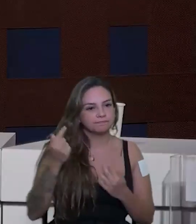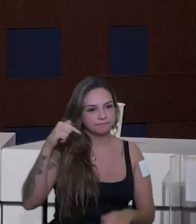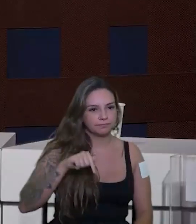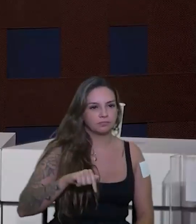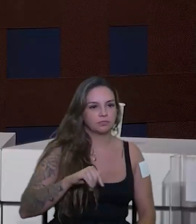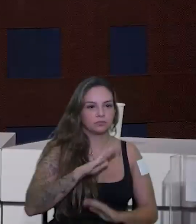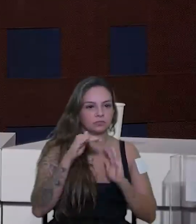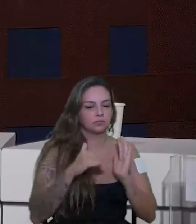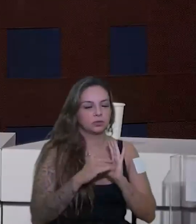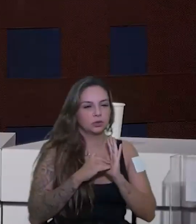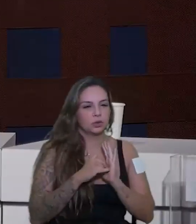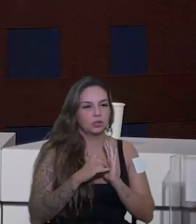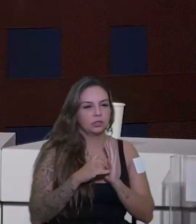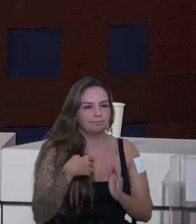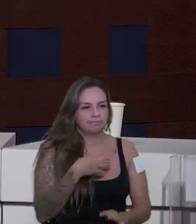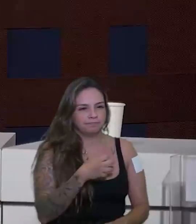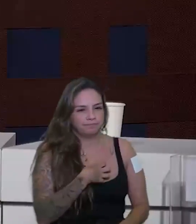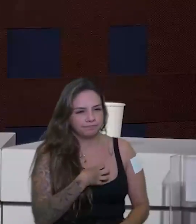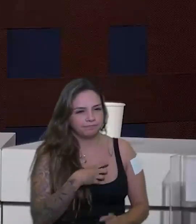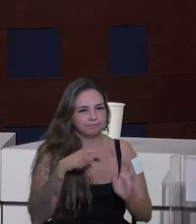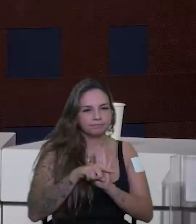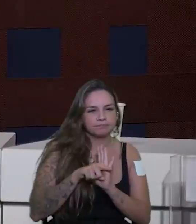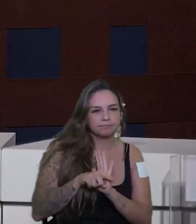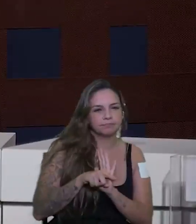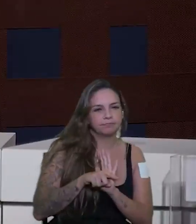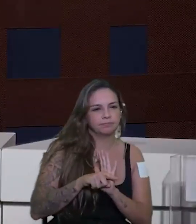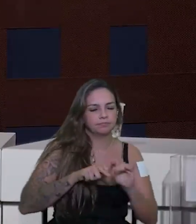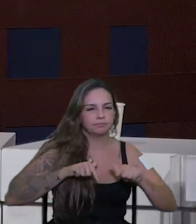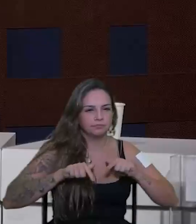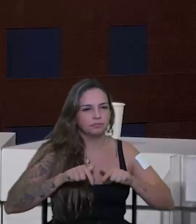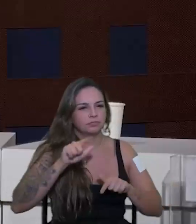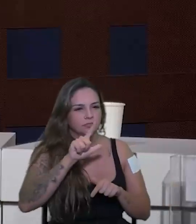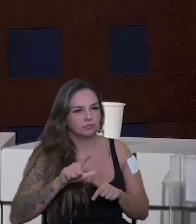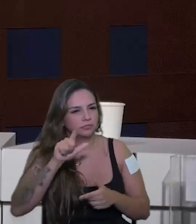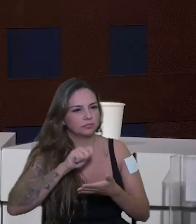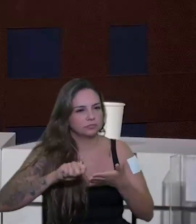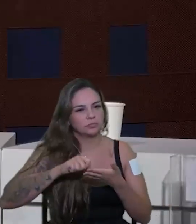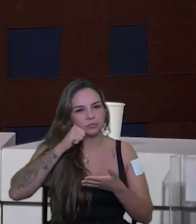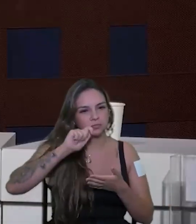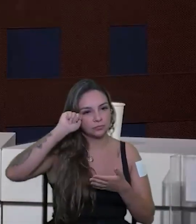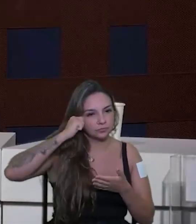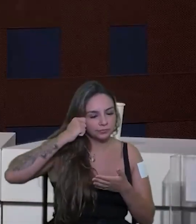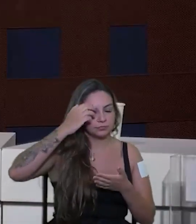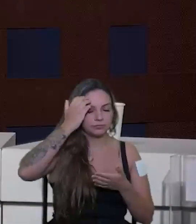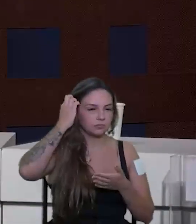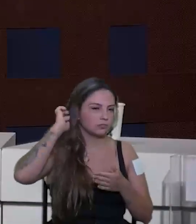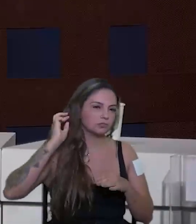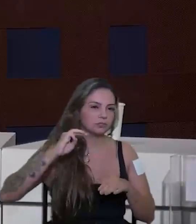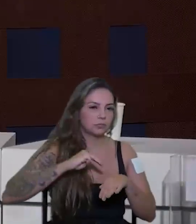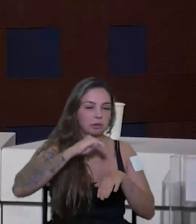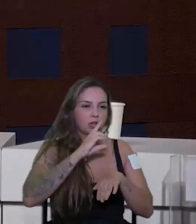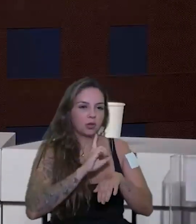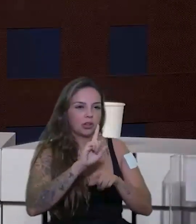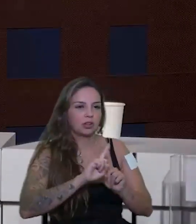veio, todos os incômodos, as coisas que eu pesquisei também, eu trabalhei sempre com literatura escrita por mulheres negras, tanto no mestrado quanto